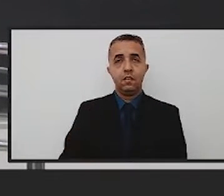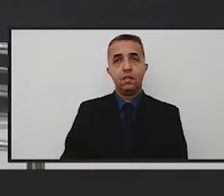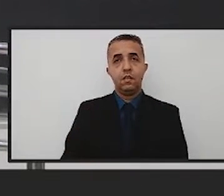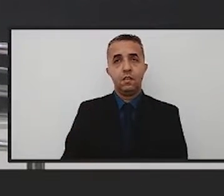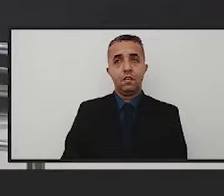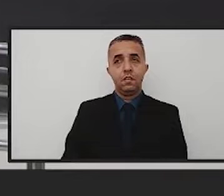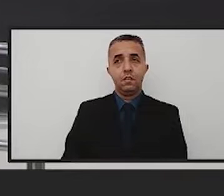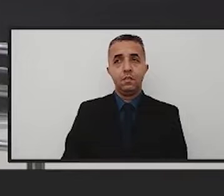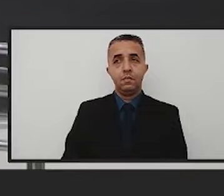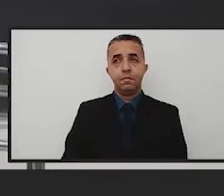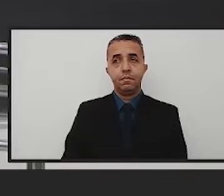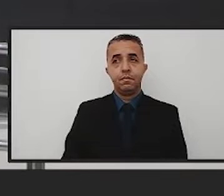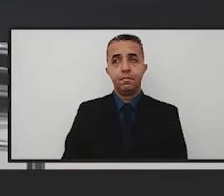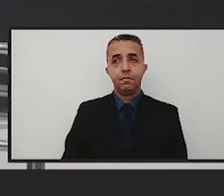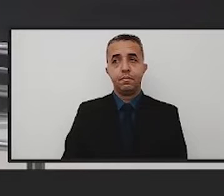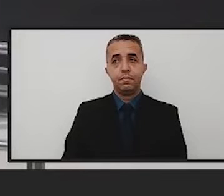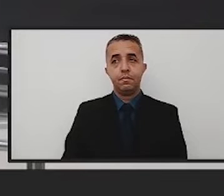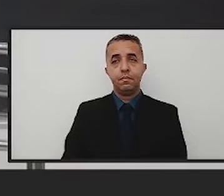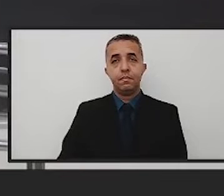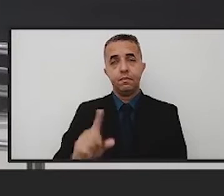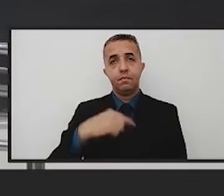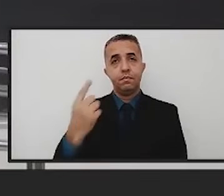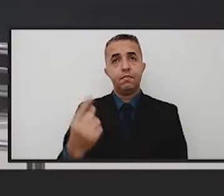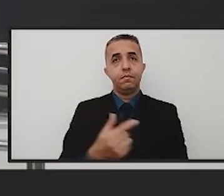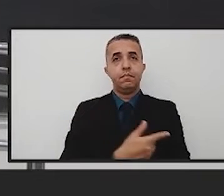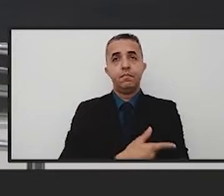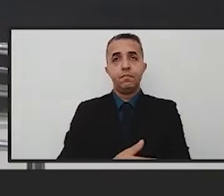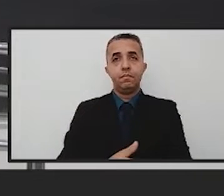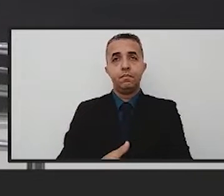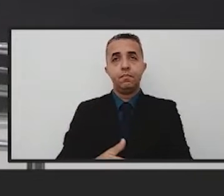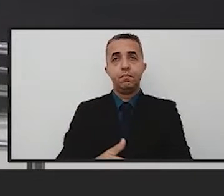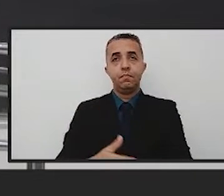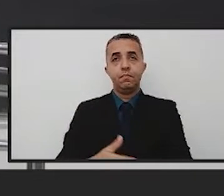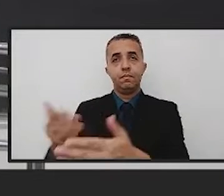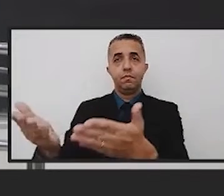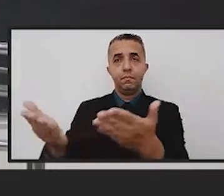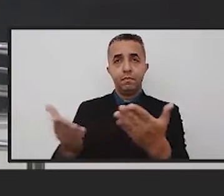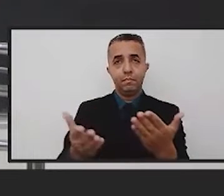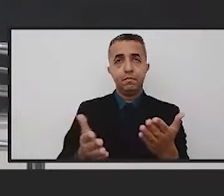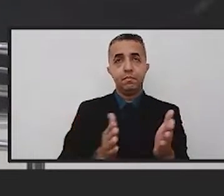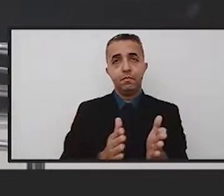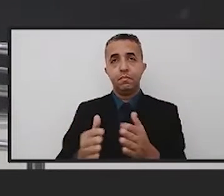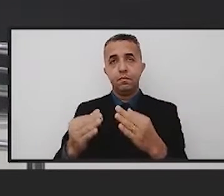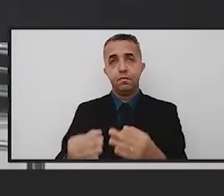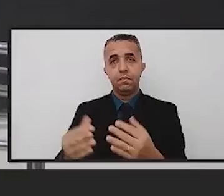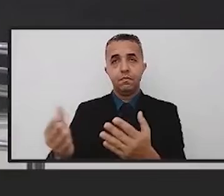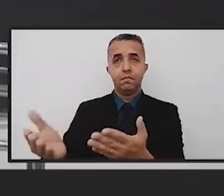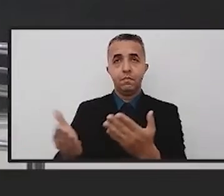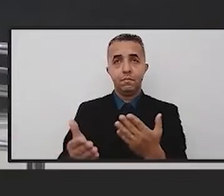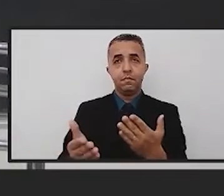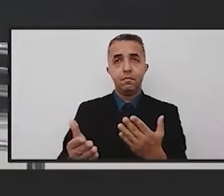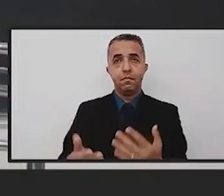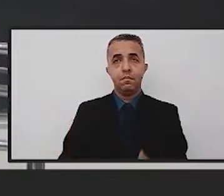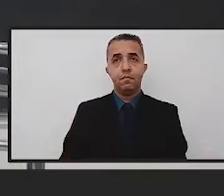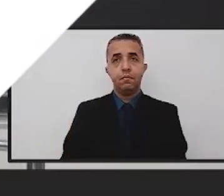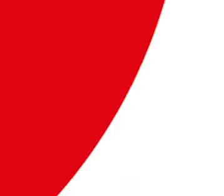vereadores defendeu que a Câmara deve aguardar o resultado das investigações para se posicionar e reclamou do uso político